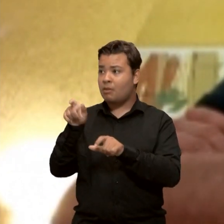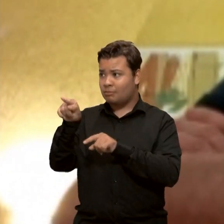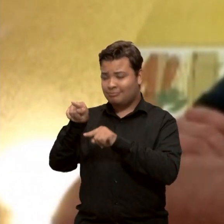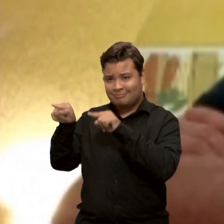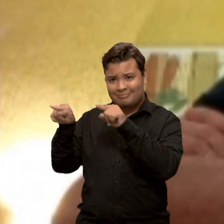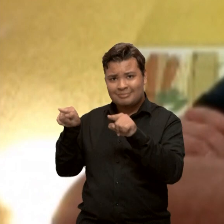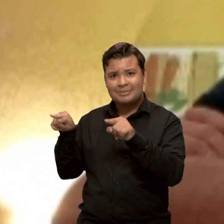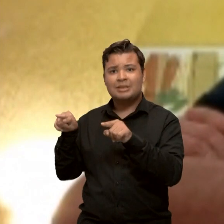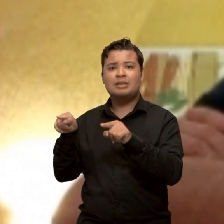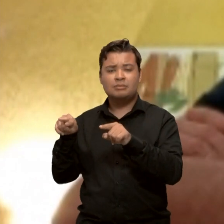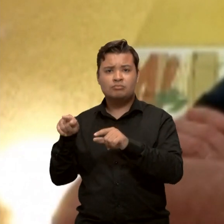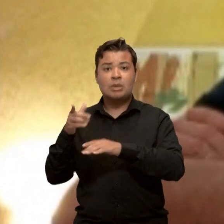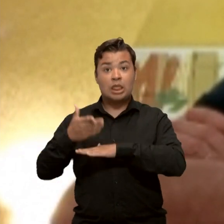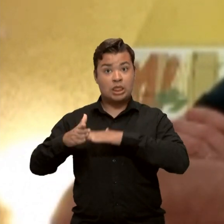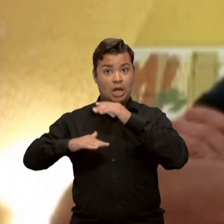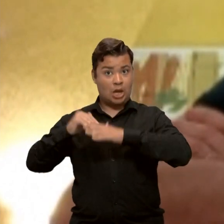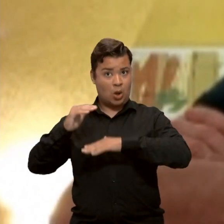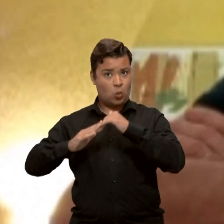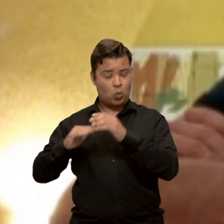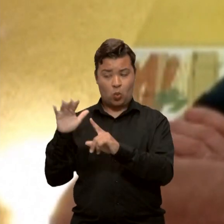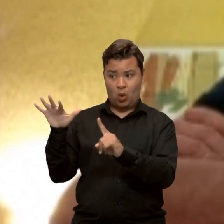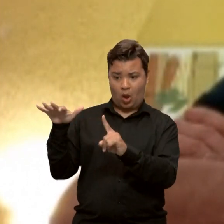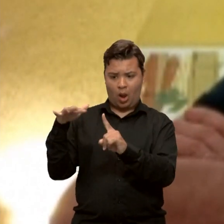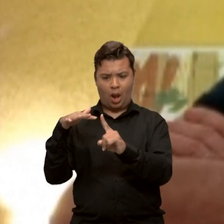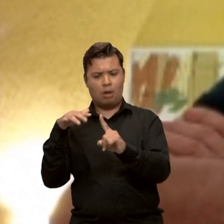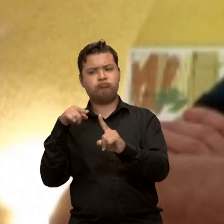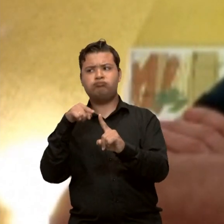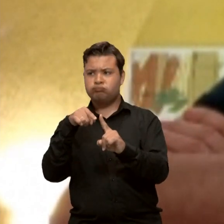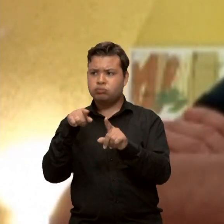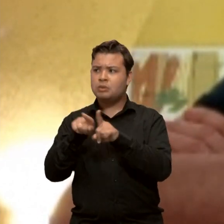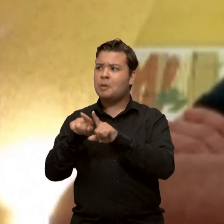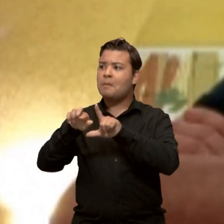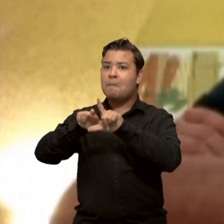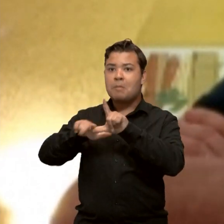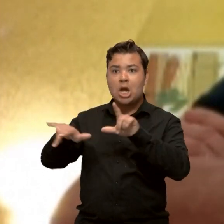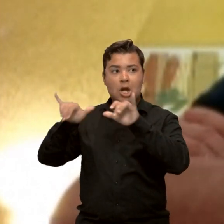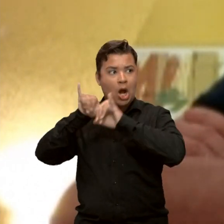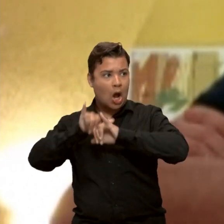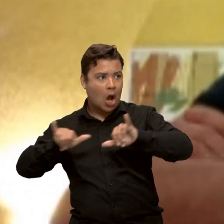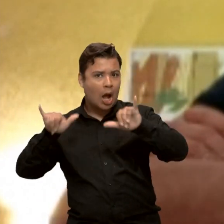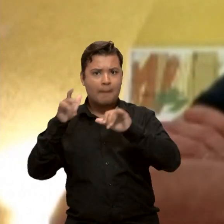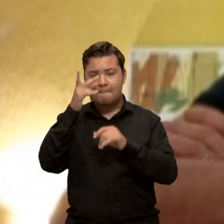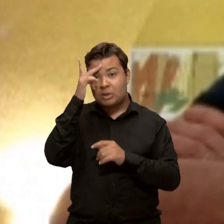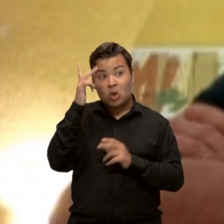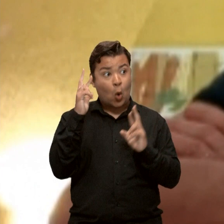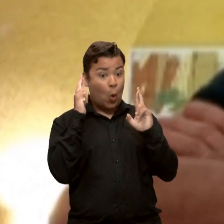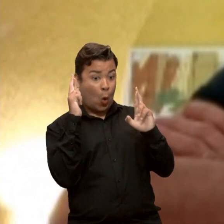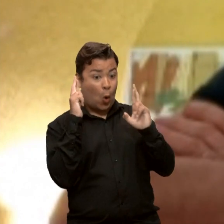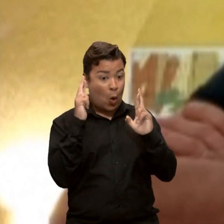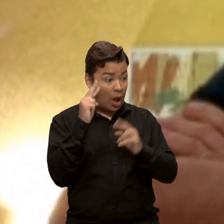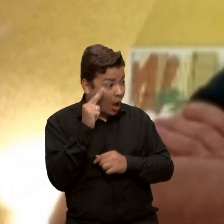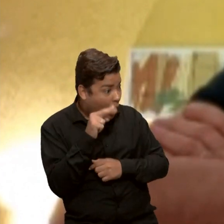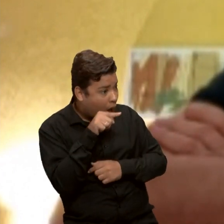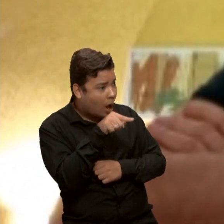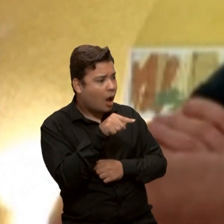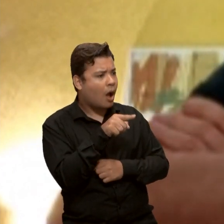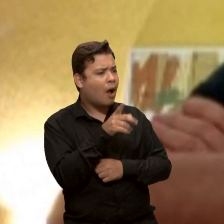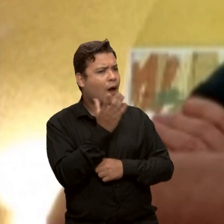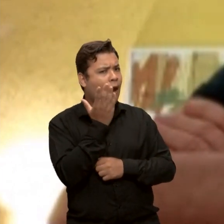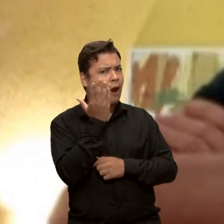treinadores, da imprensa e dos torcedores, para